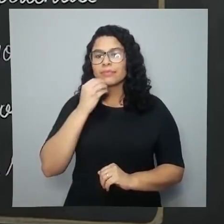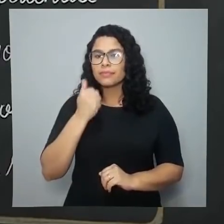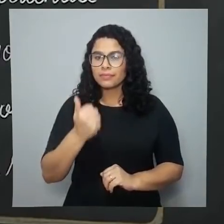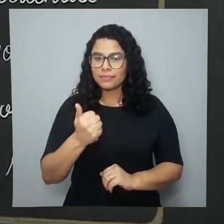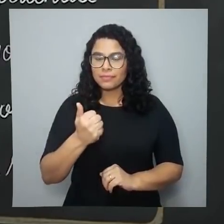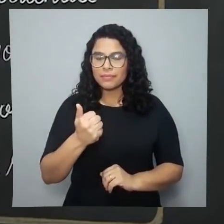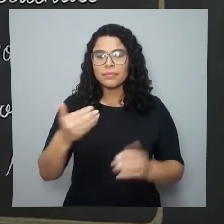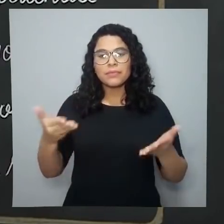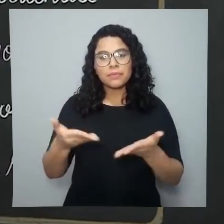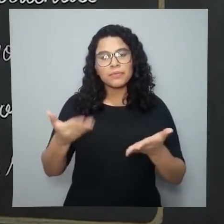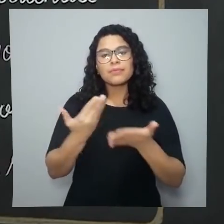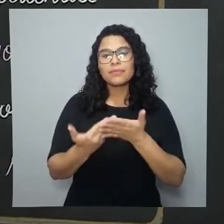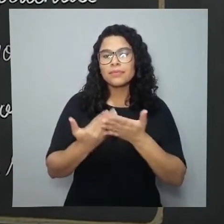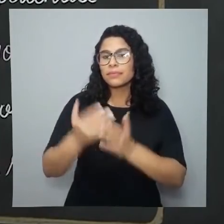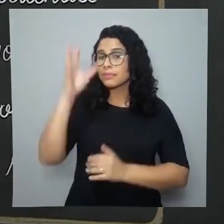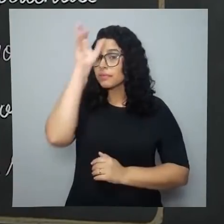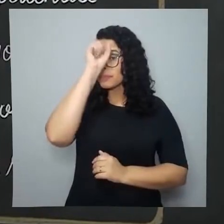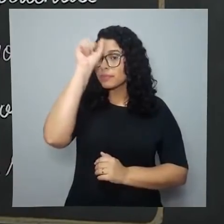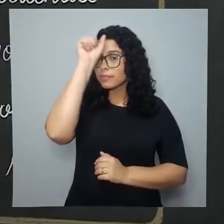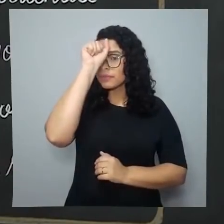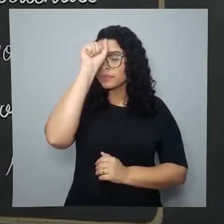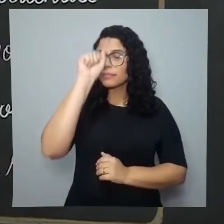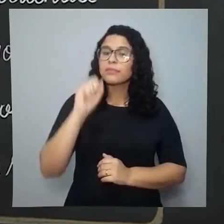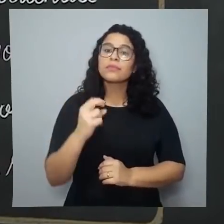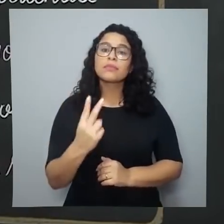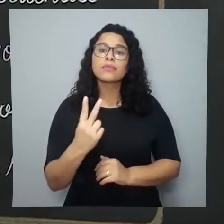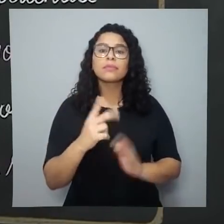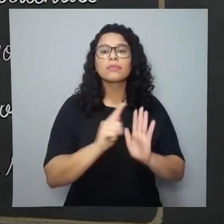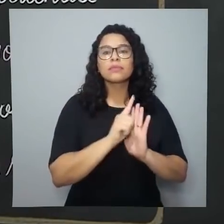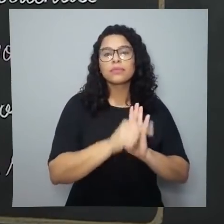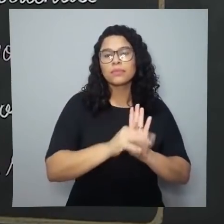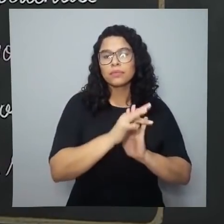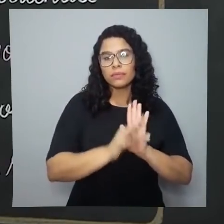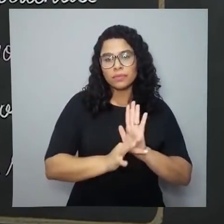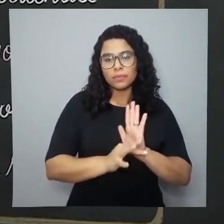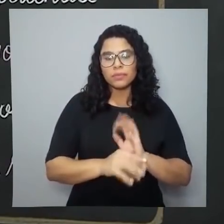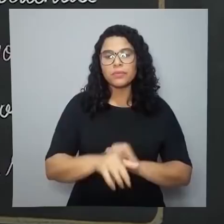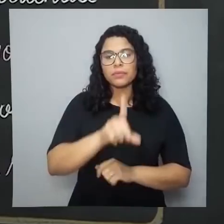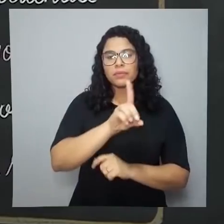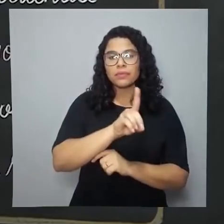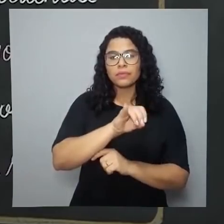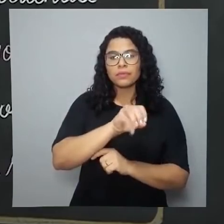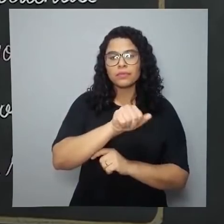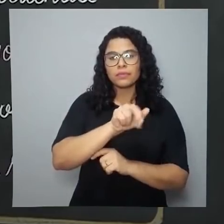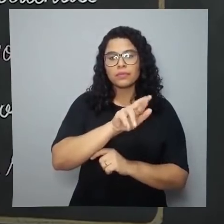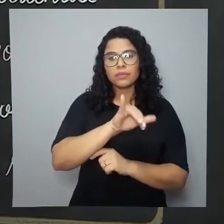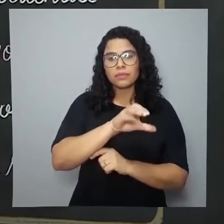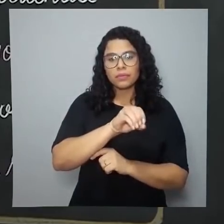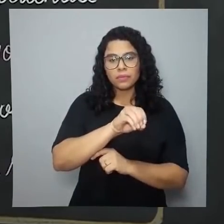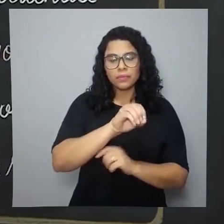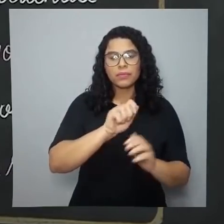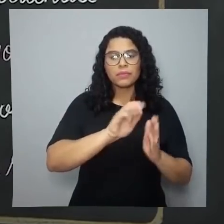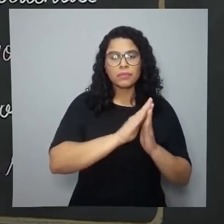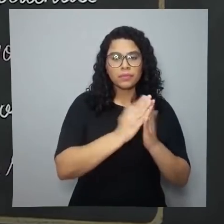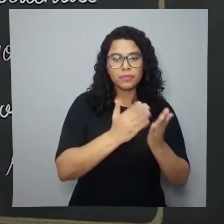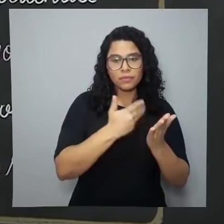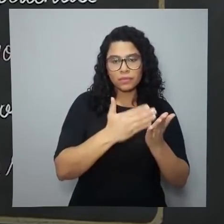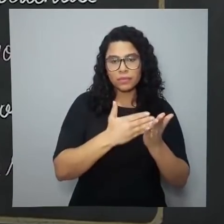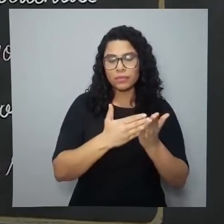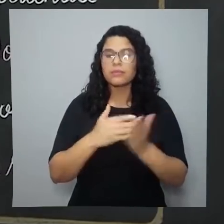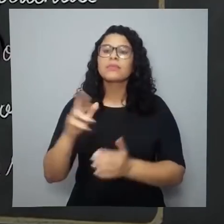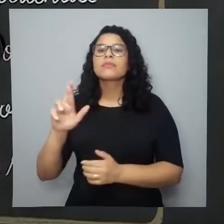Olá, tudo bem? Na aula de hoje a gente vai aprender um pouco mais sobre dois gêneros textuais, o diário e o relato